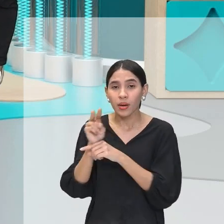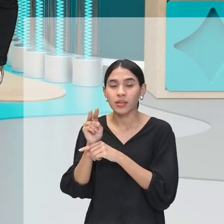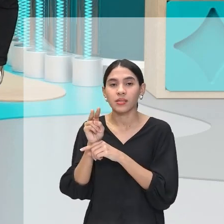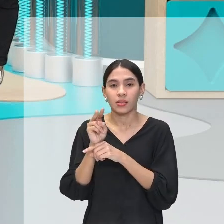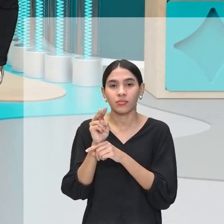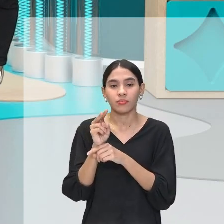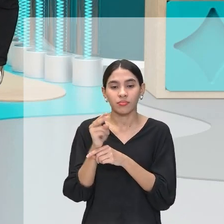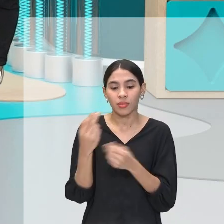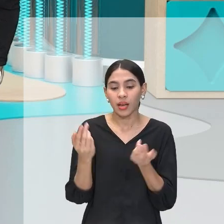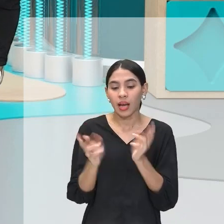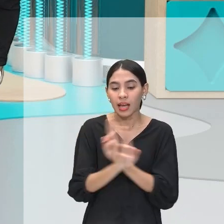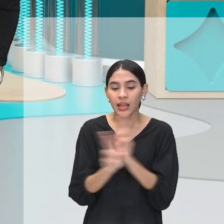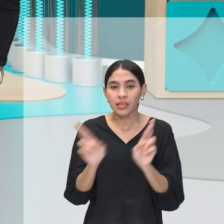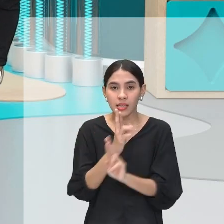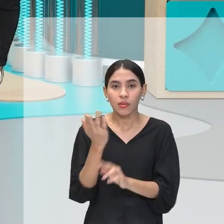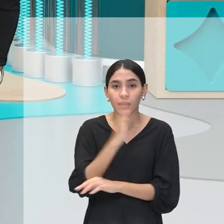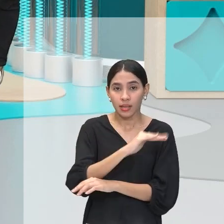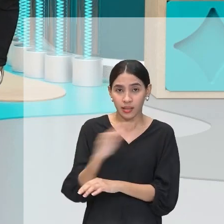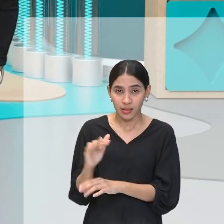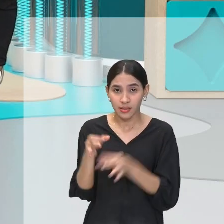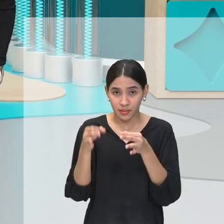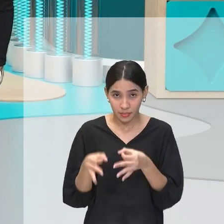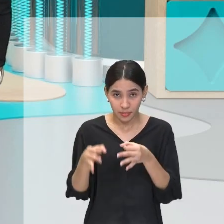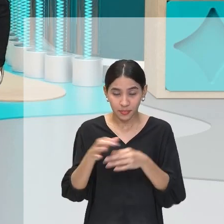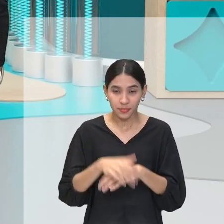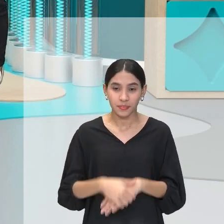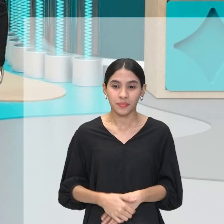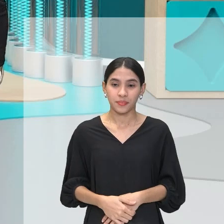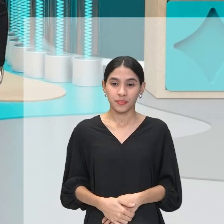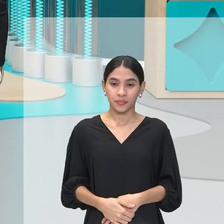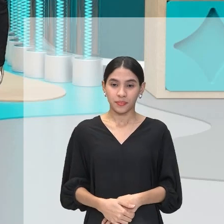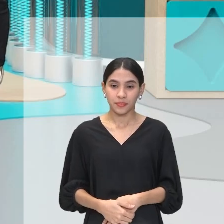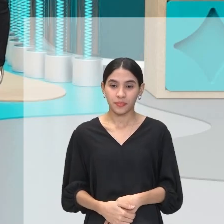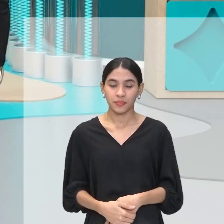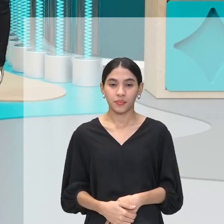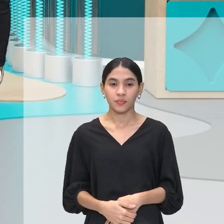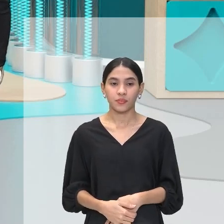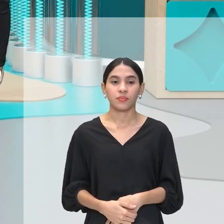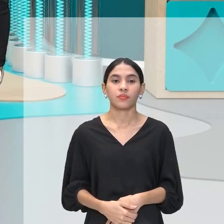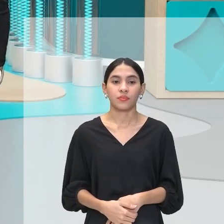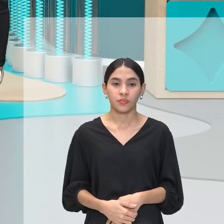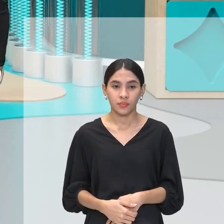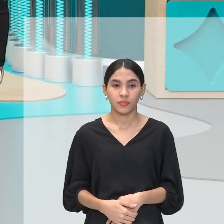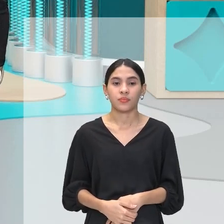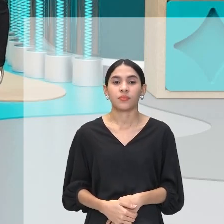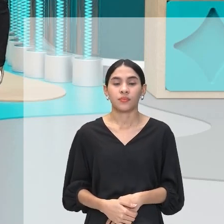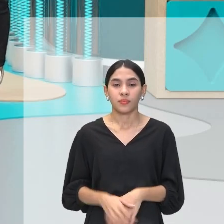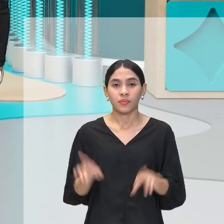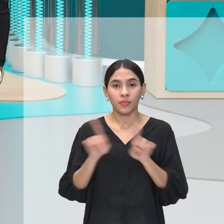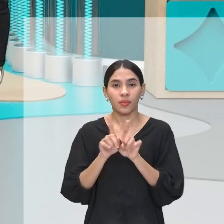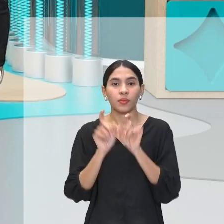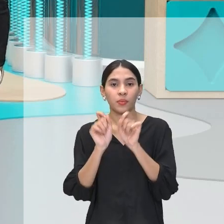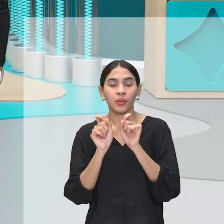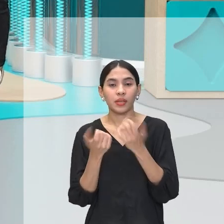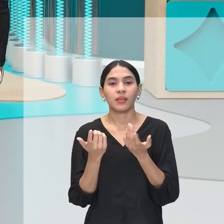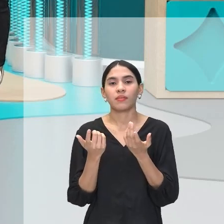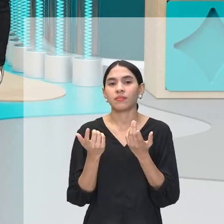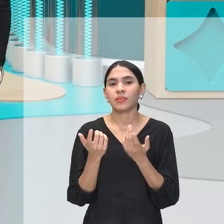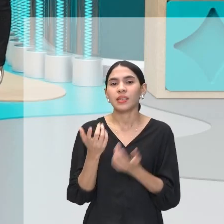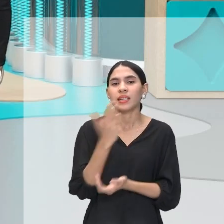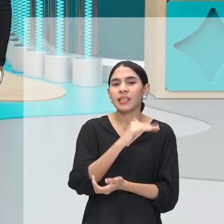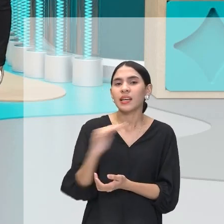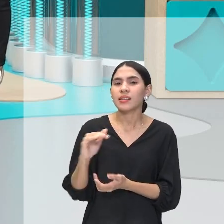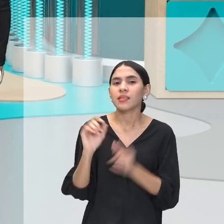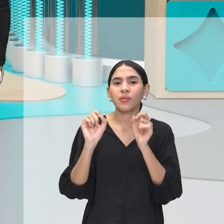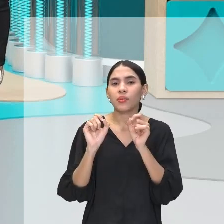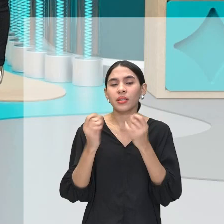em relação à infância, certo? E aí, seguindo adiante, falando ainda sobre essa questão de o que é ser criança, a